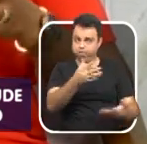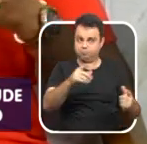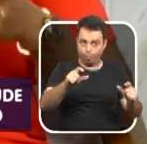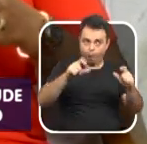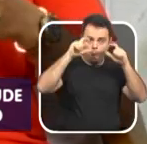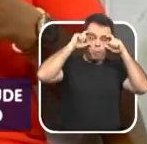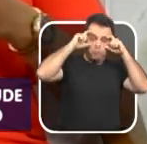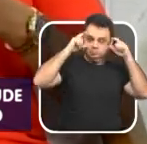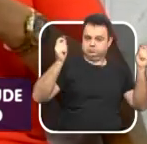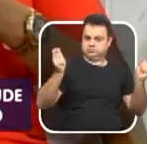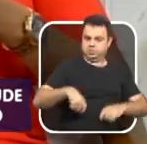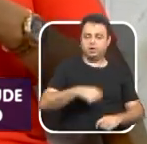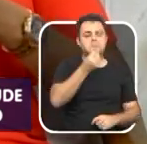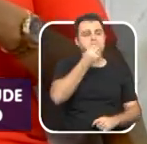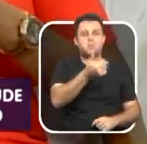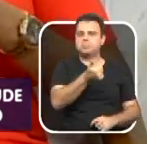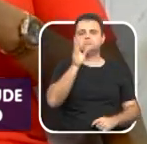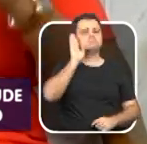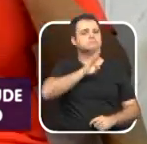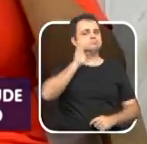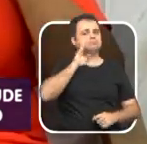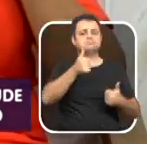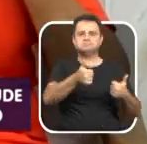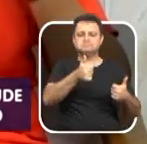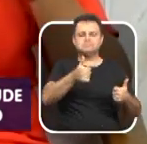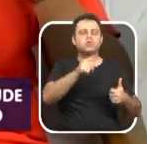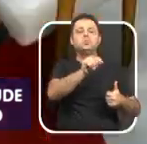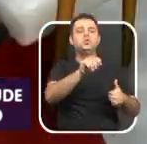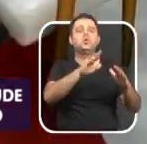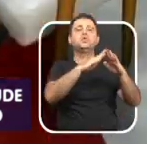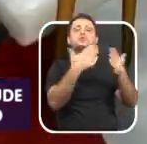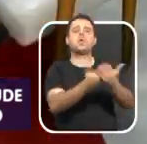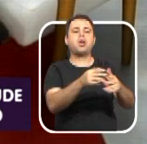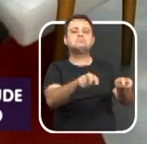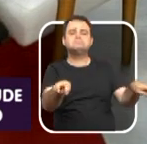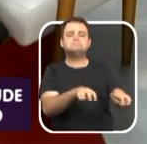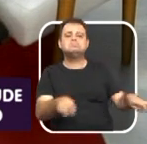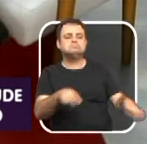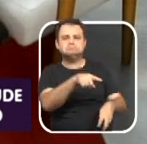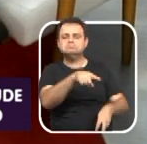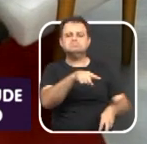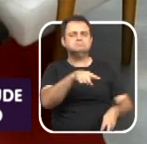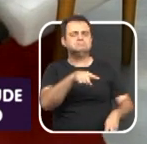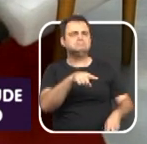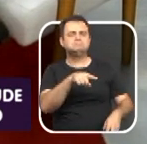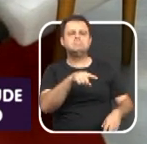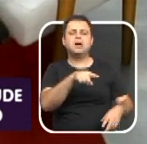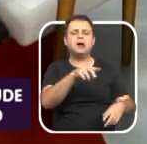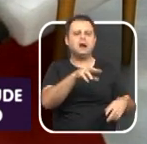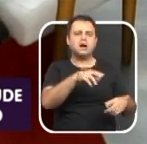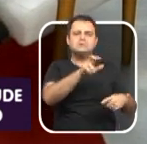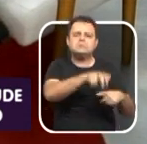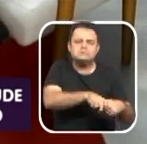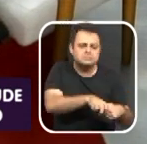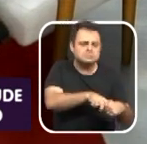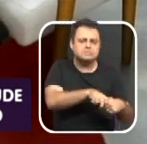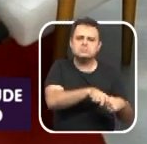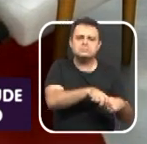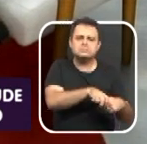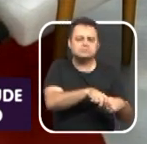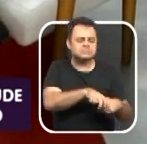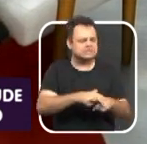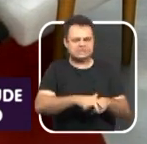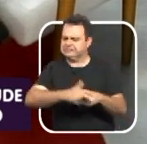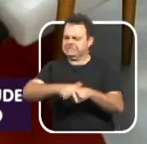aquela criança é agitada dentro da escola porque ela não consegue ver, ela não consegue escrever. E ela também